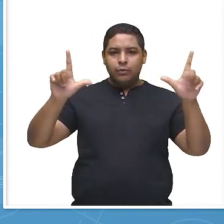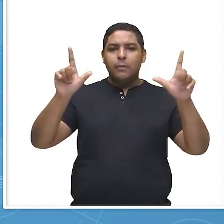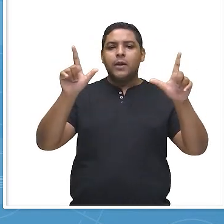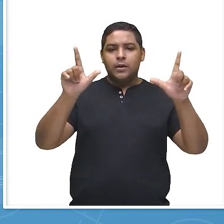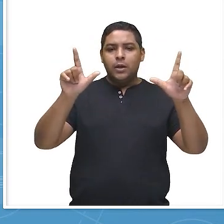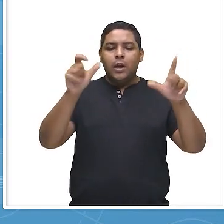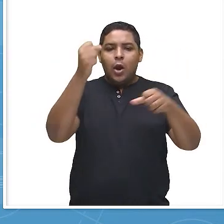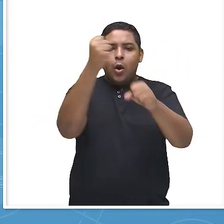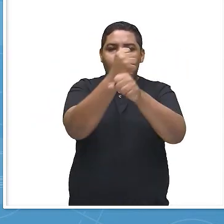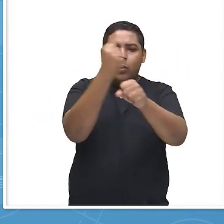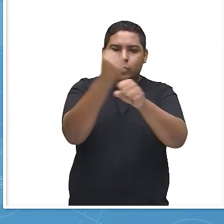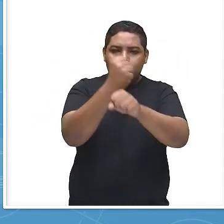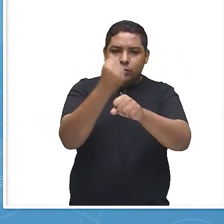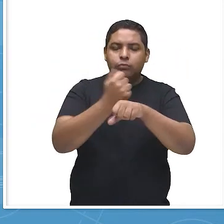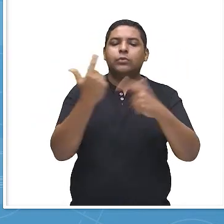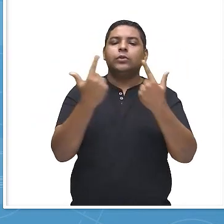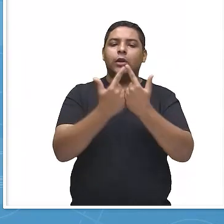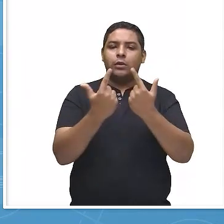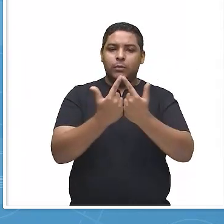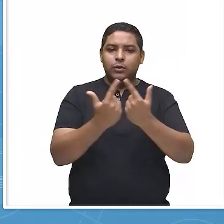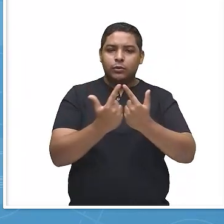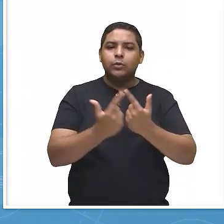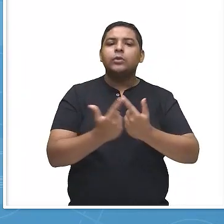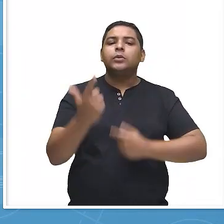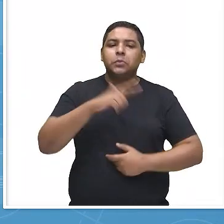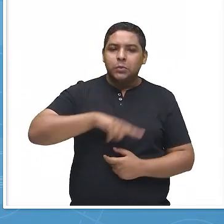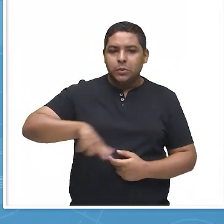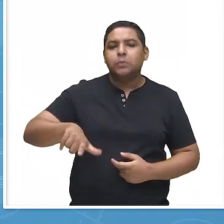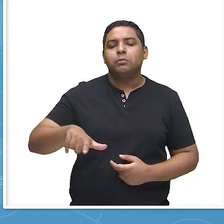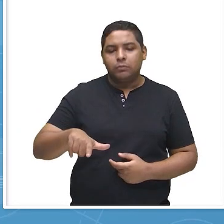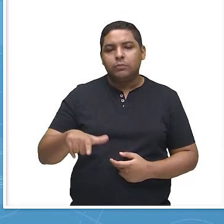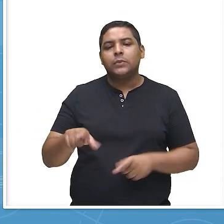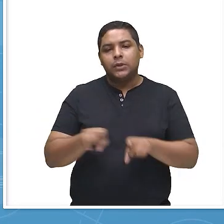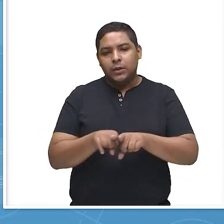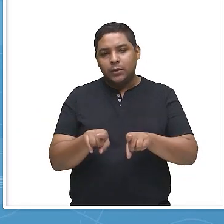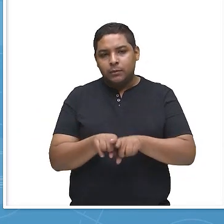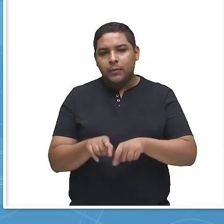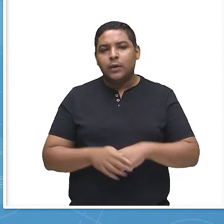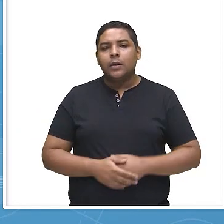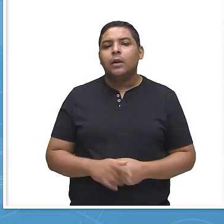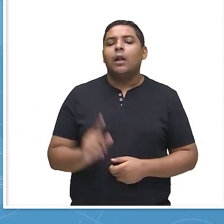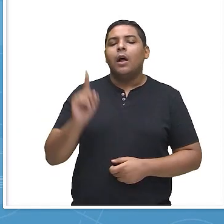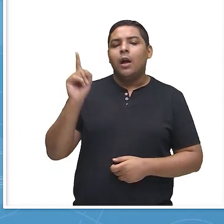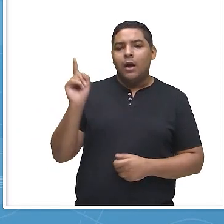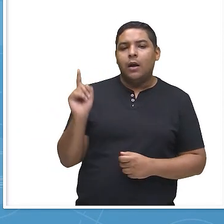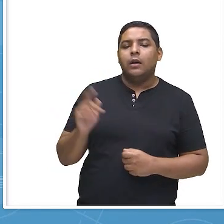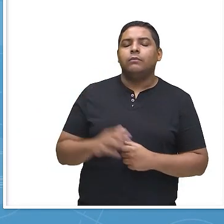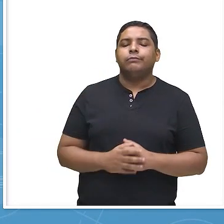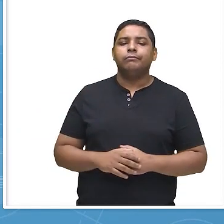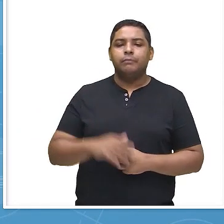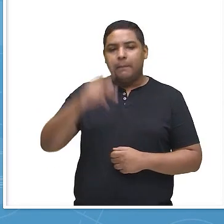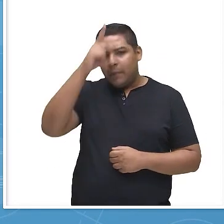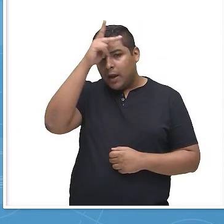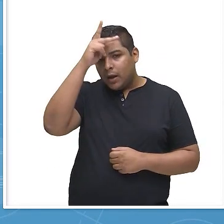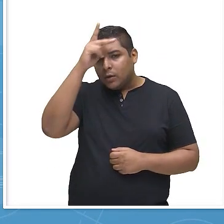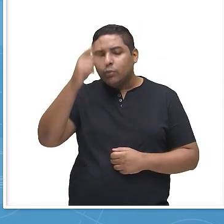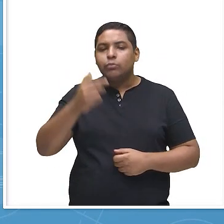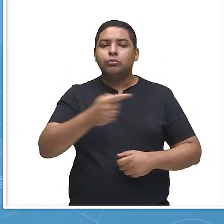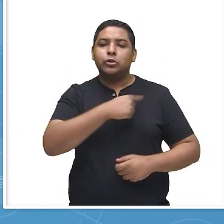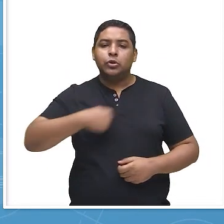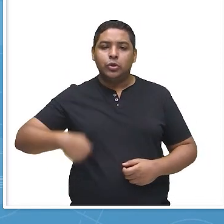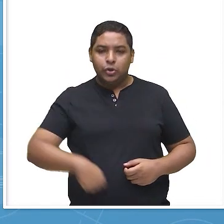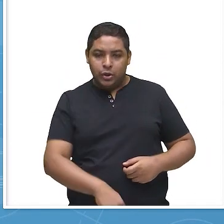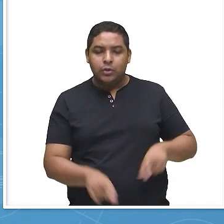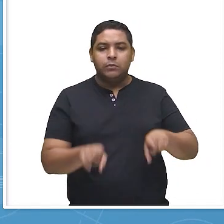como o Teatro Amazonas, também a ponte do Rio Negro, a cidade de Machu Picchu, a Muralha da China, são resultados